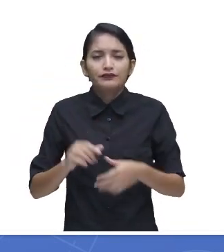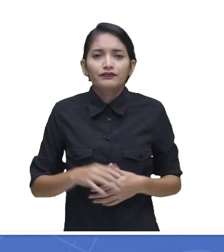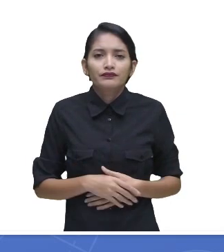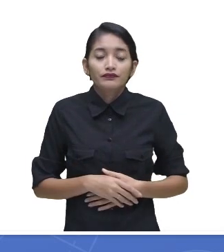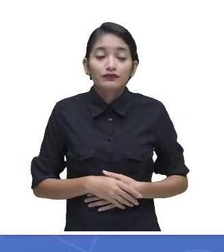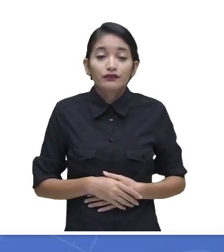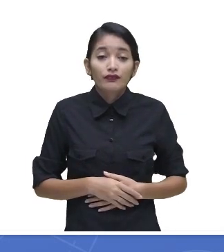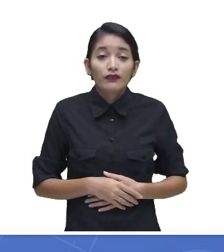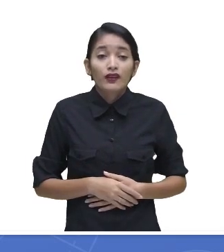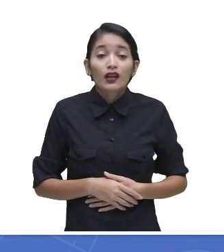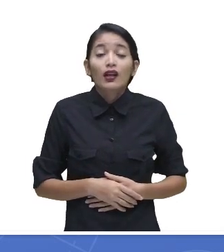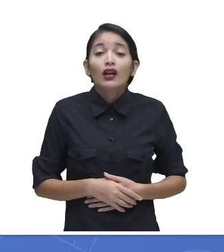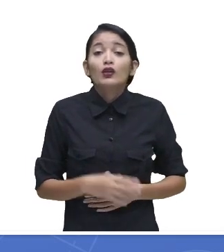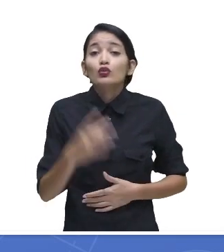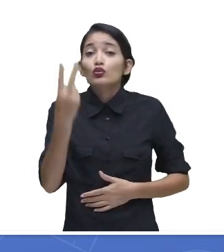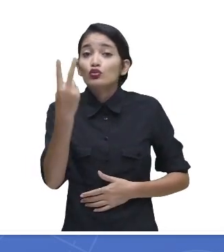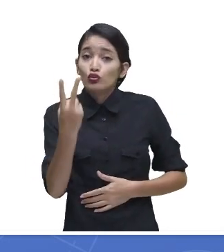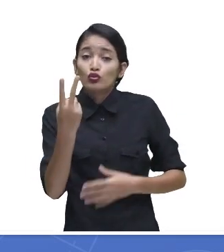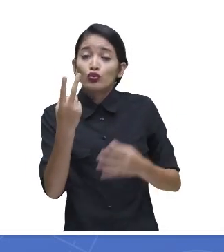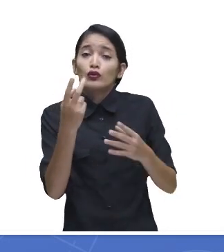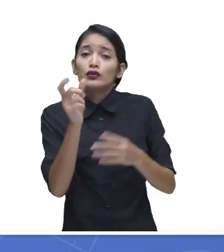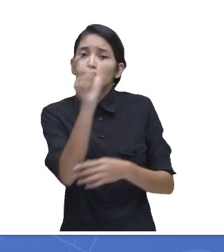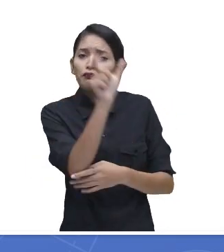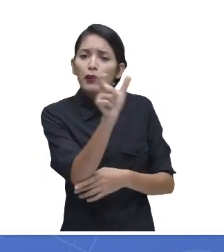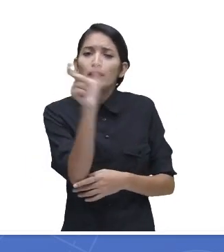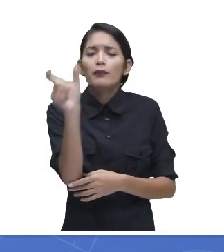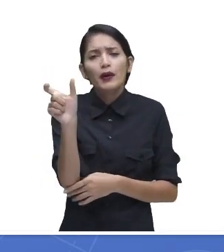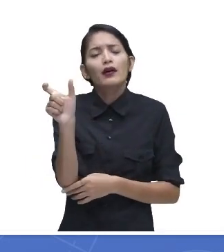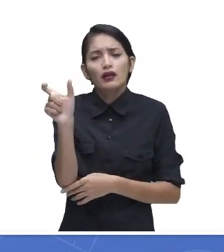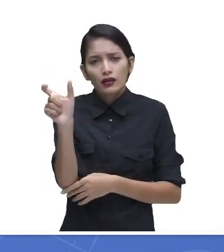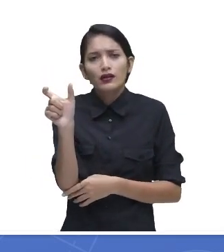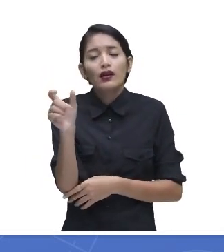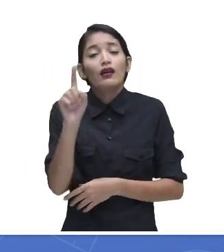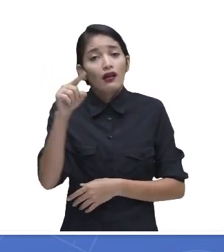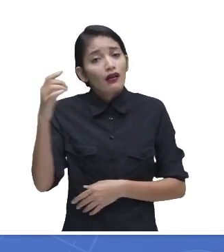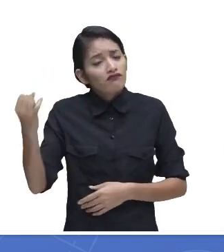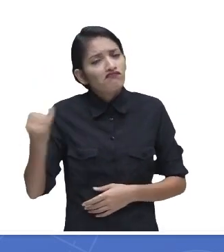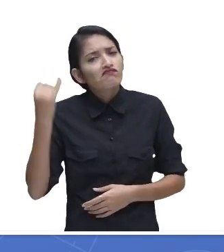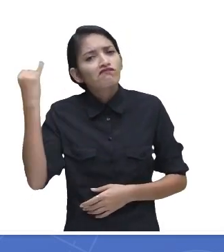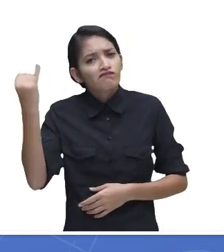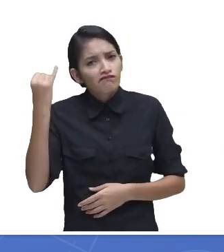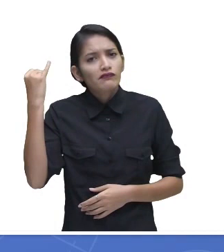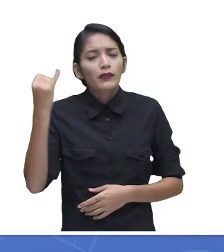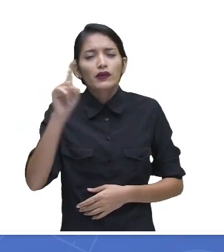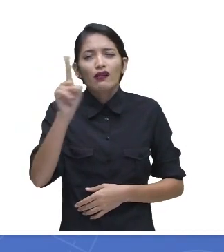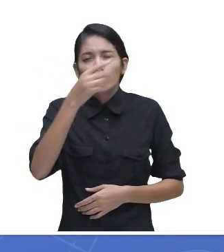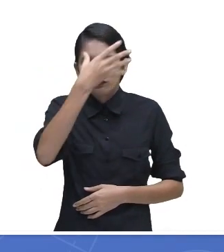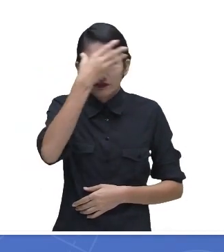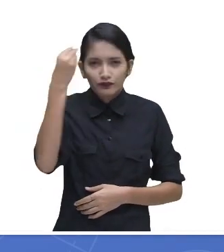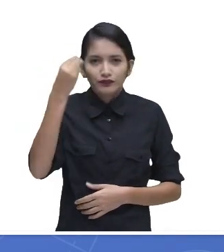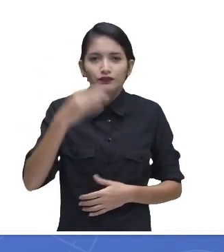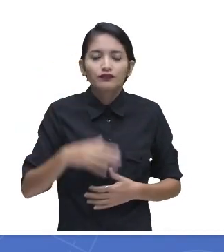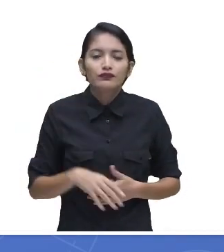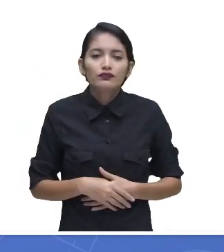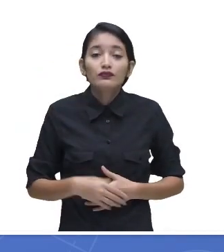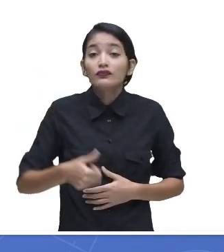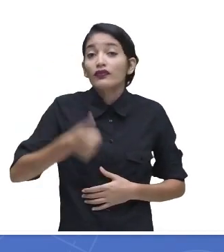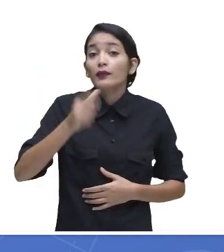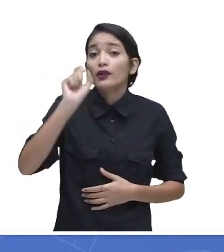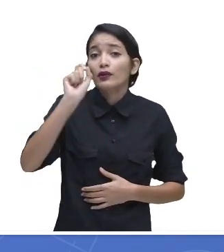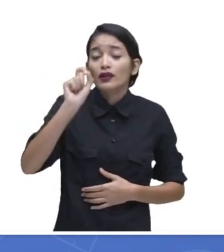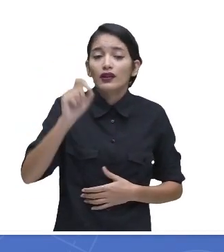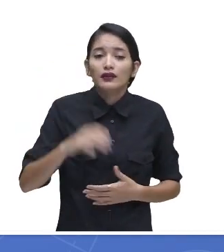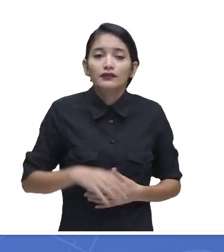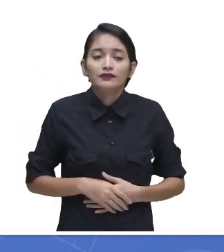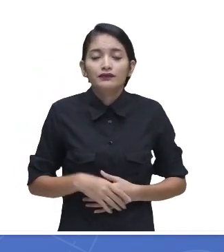Mas tem duas palavrinhas que eu quero fechar com vocês aqui, que é importante vocês não esquecerem nunca. Primeiro,